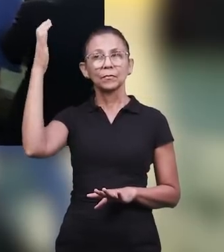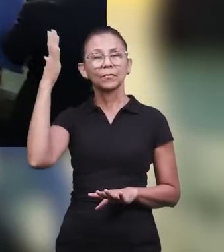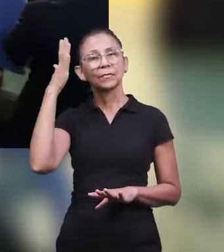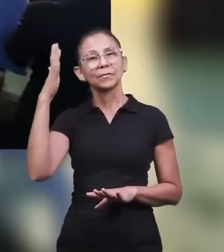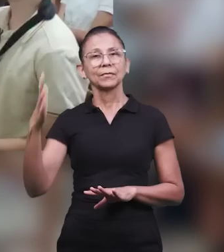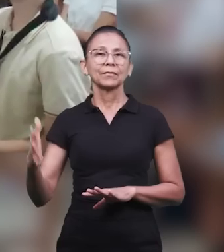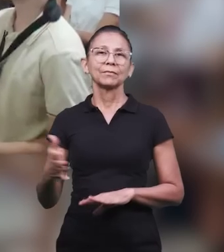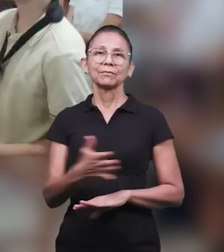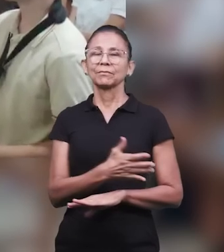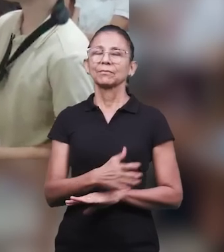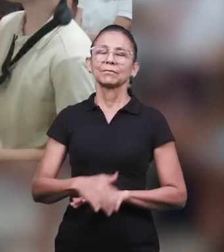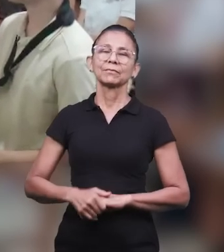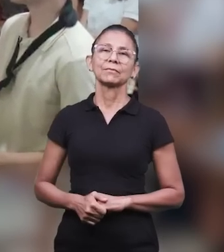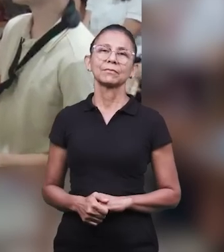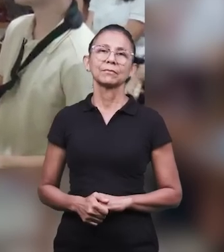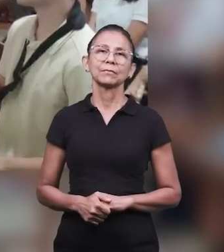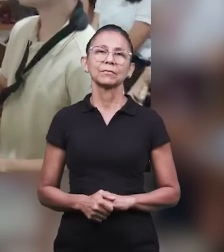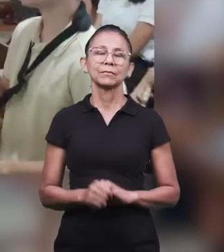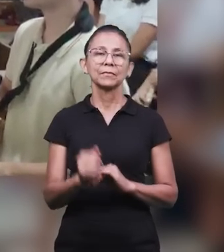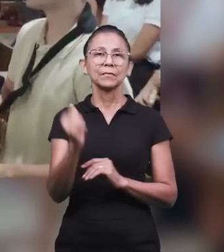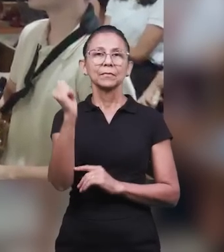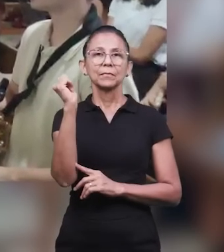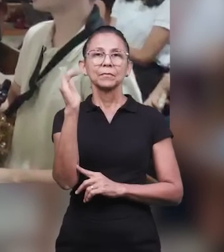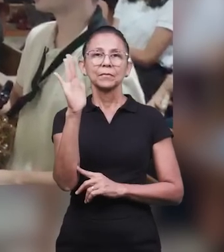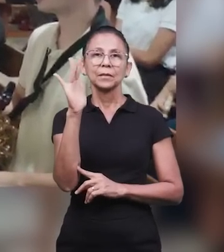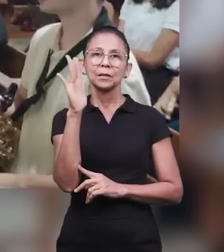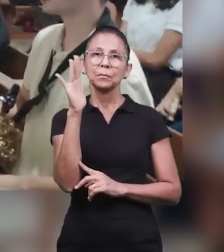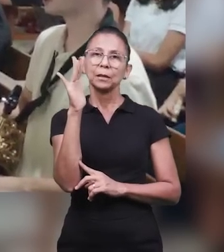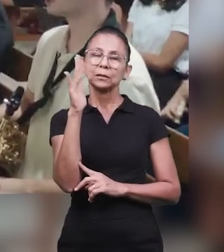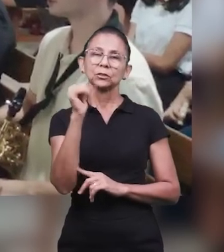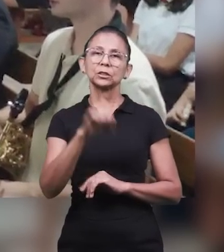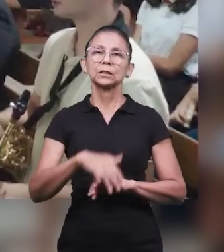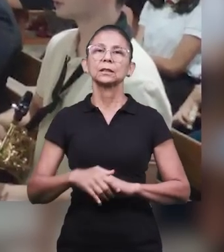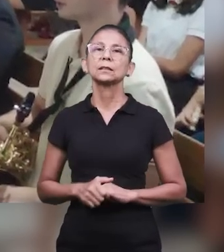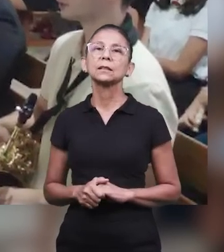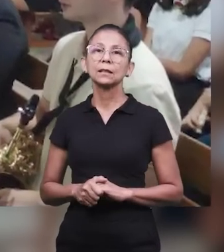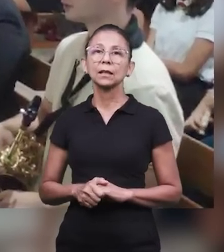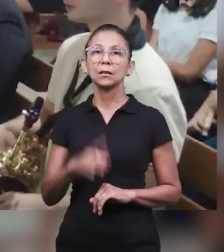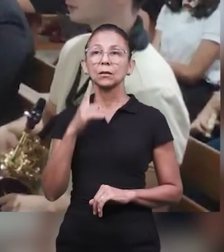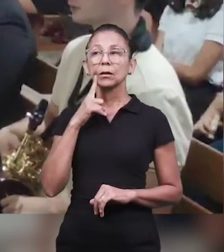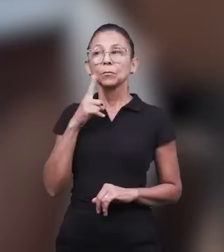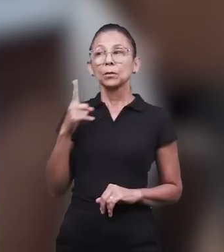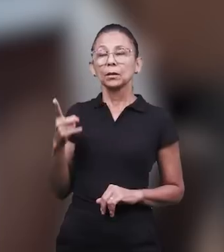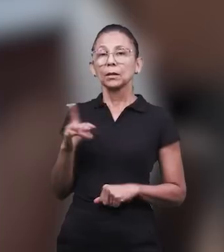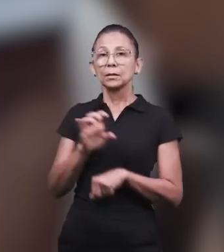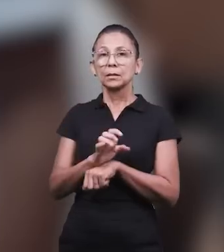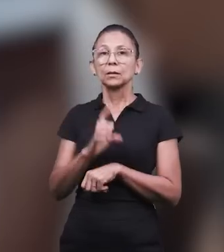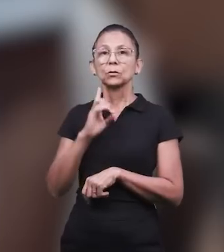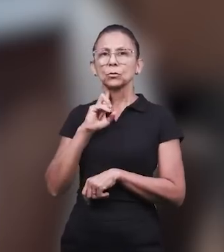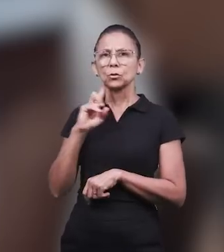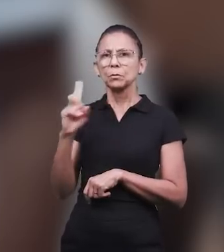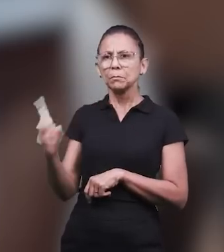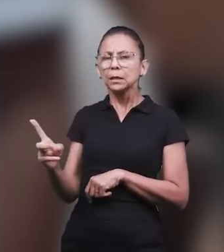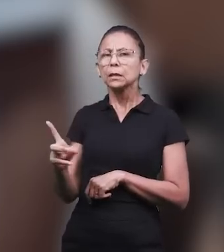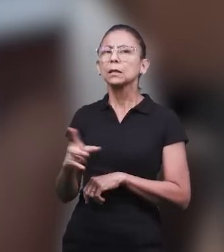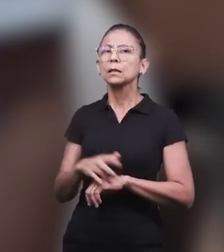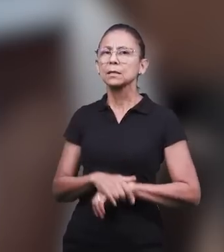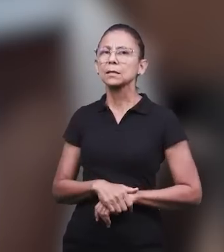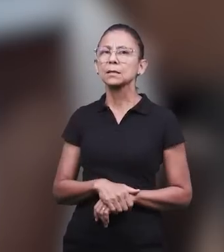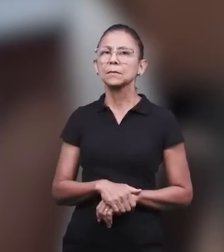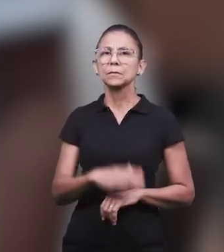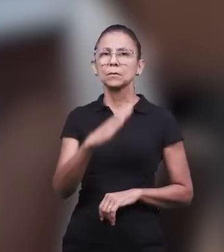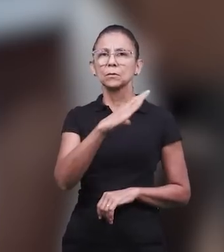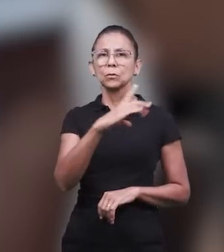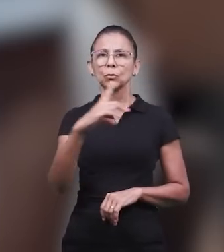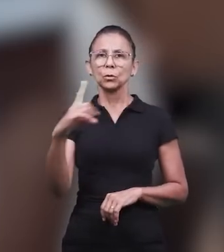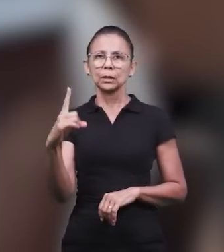do Senhor. Vamos para Ipatinga, onde na igreja do Parque das Águas, que pertence à área 4, sob a coordenação